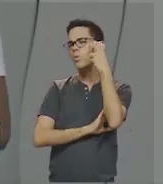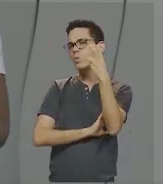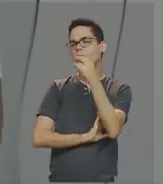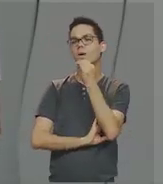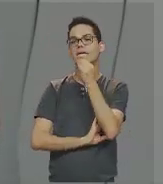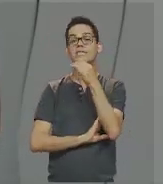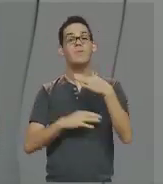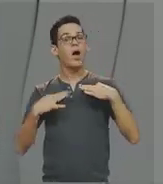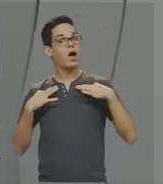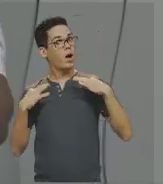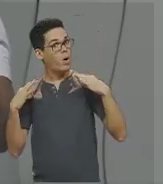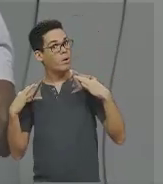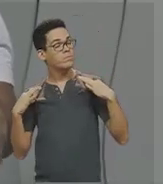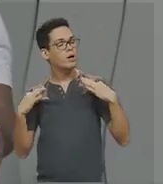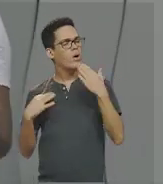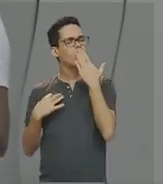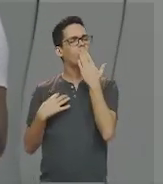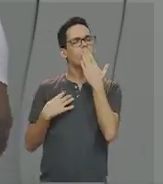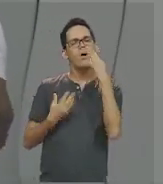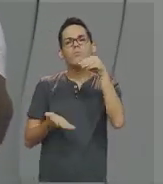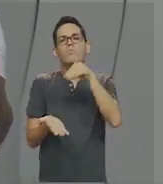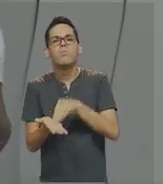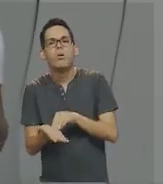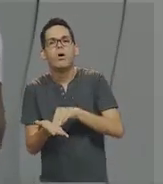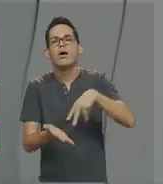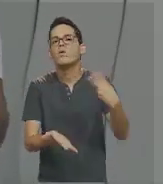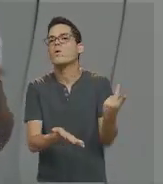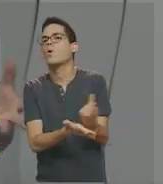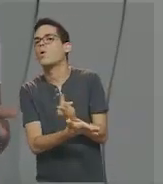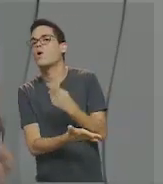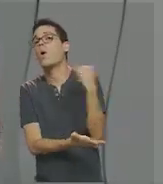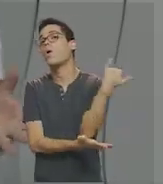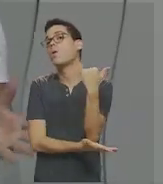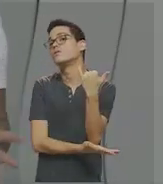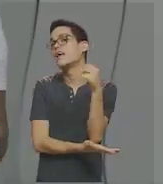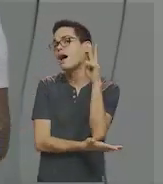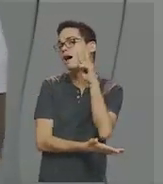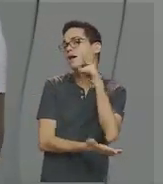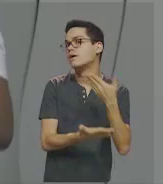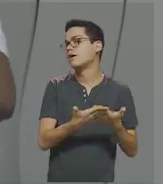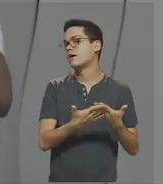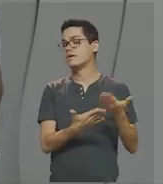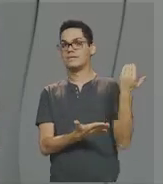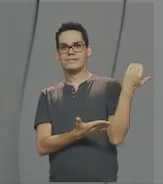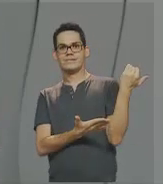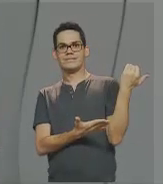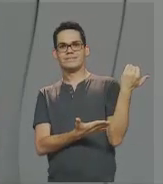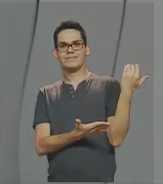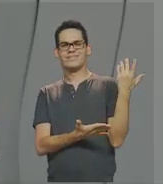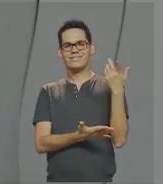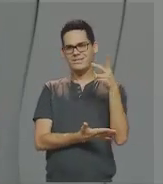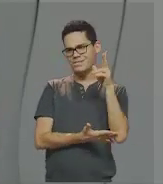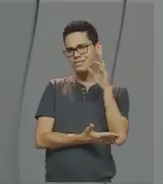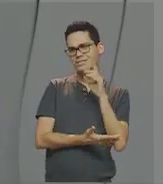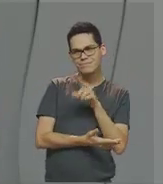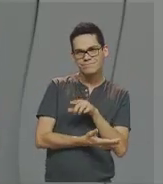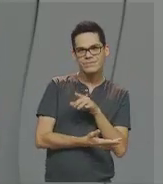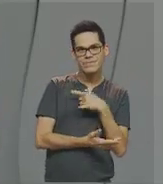na fantasia para me dizer daquele acontecimento histórico que eu estou falando naquela ala, né? Então, cada